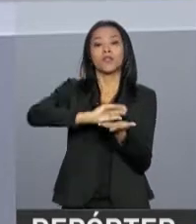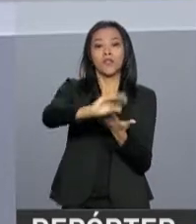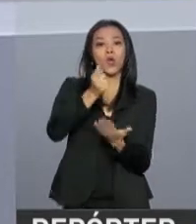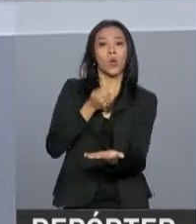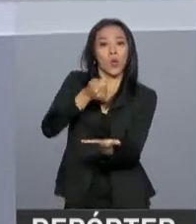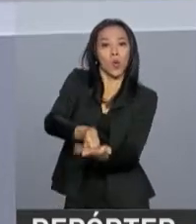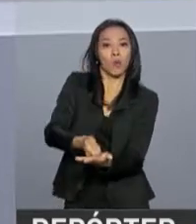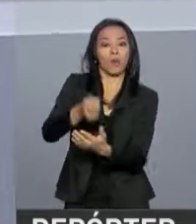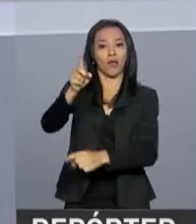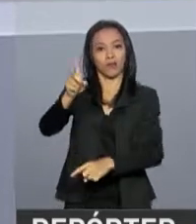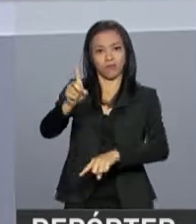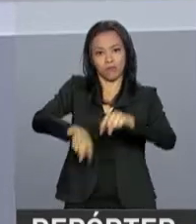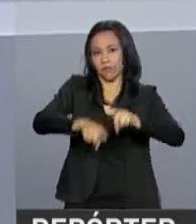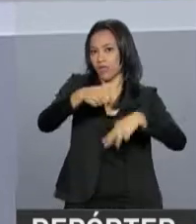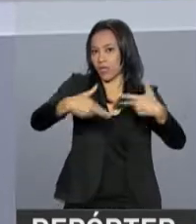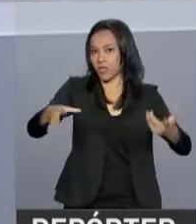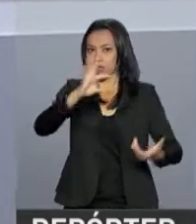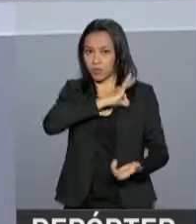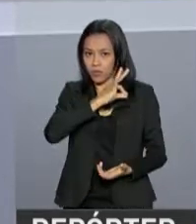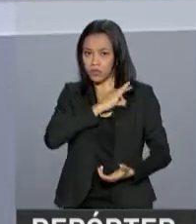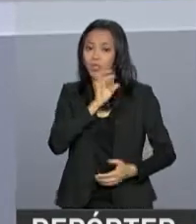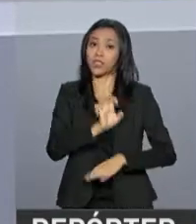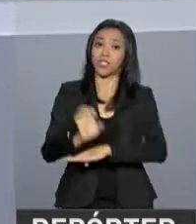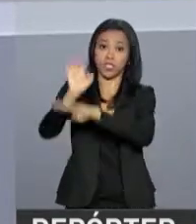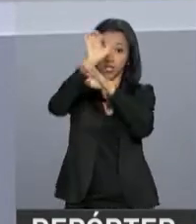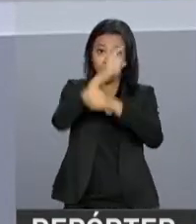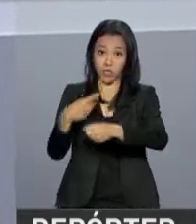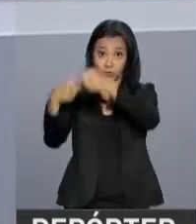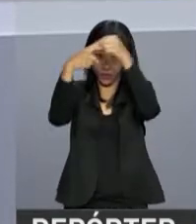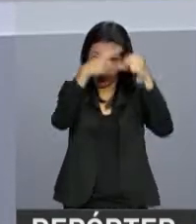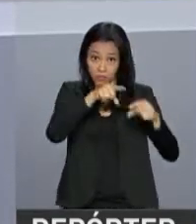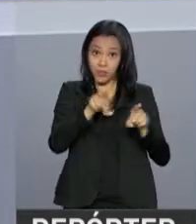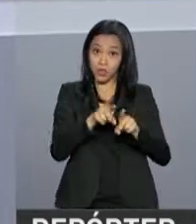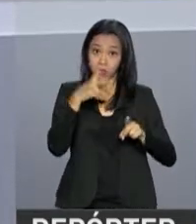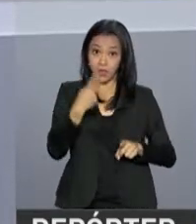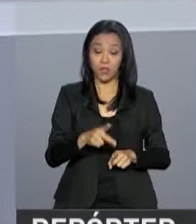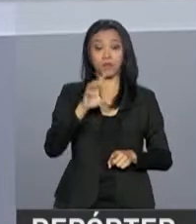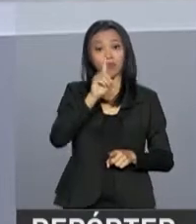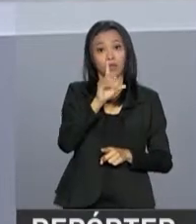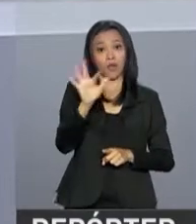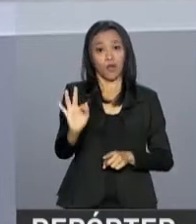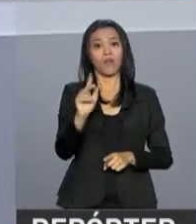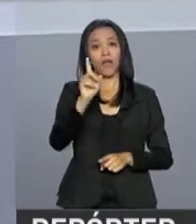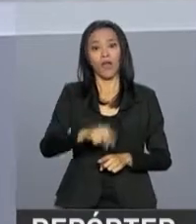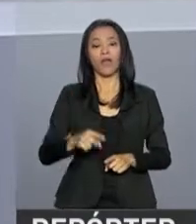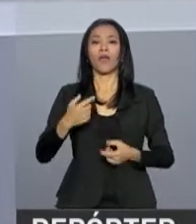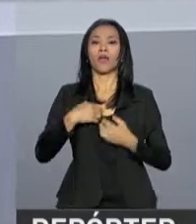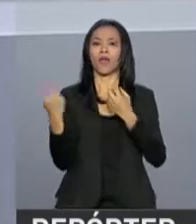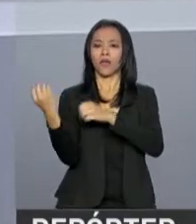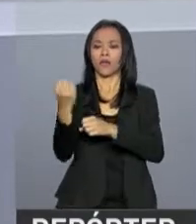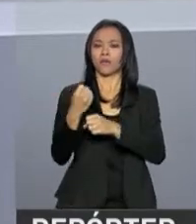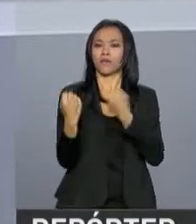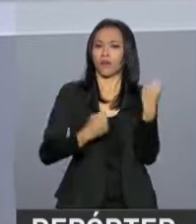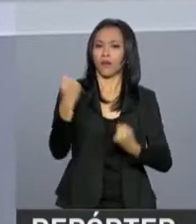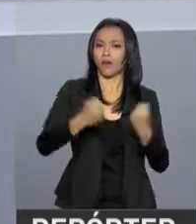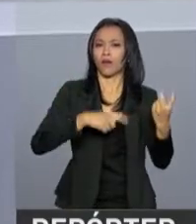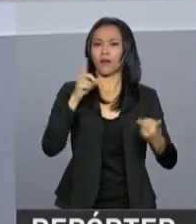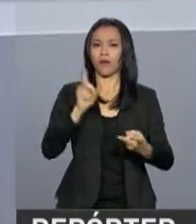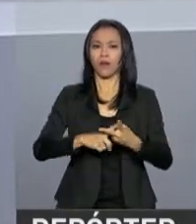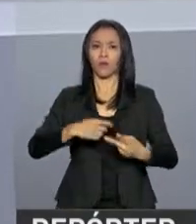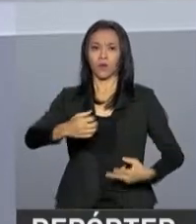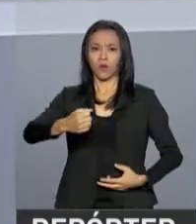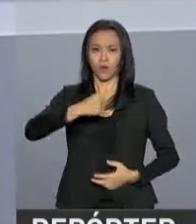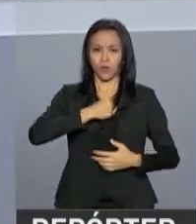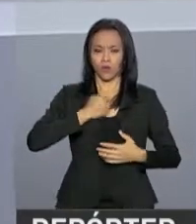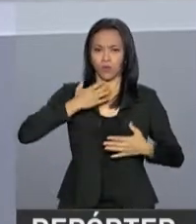policiais de estados municípios e do distrito federal serão viaturas coletes à prova de balas e armas de choque